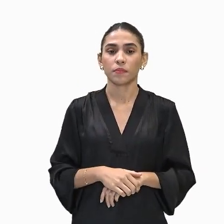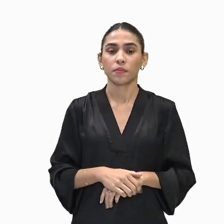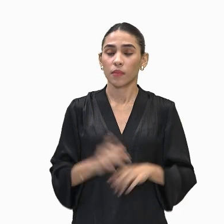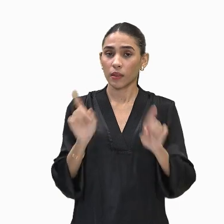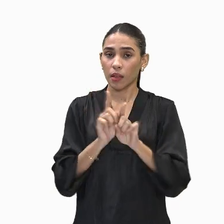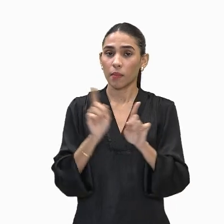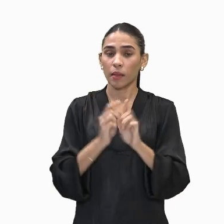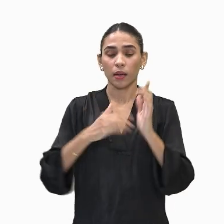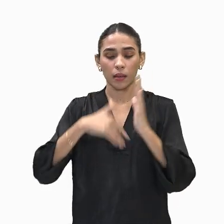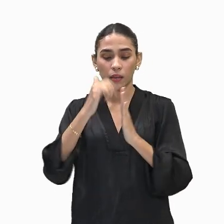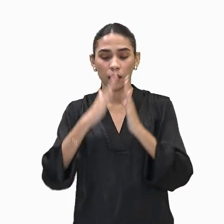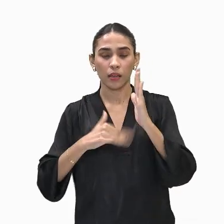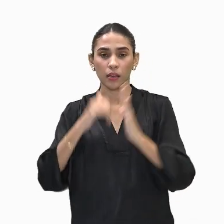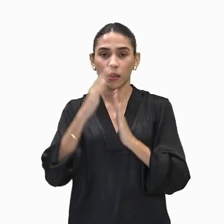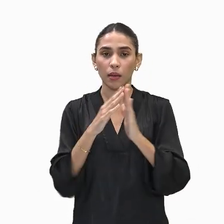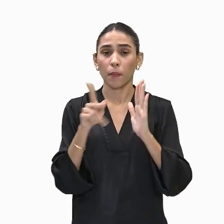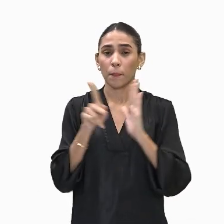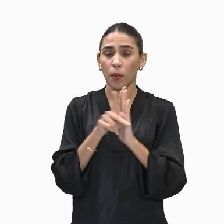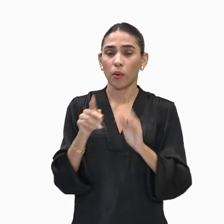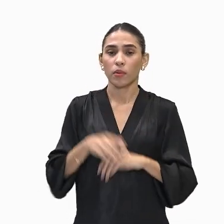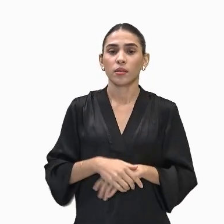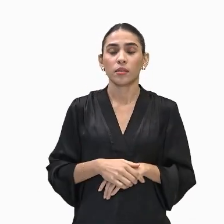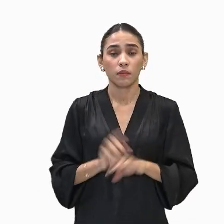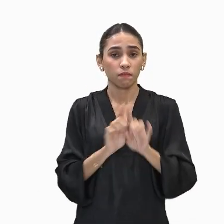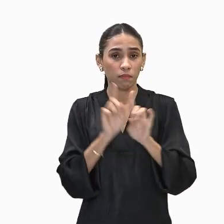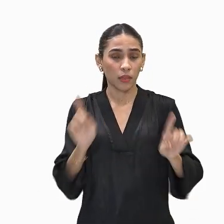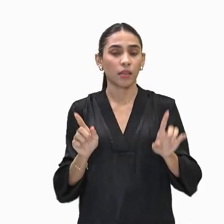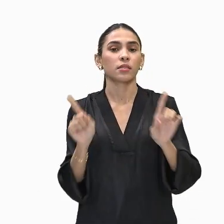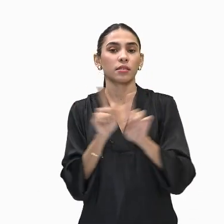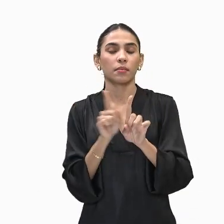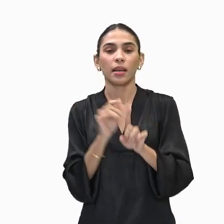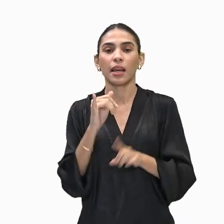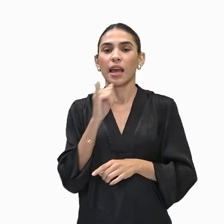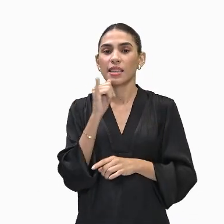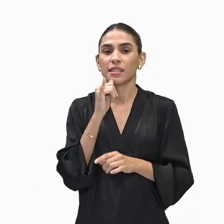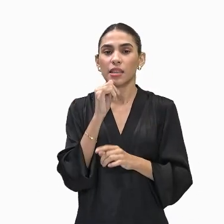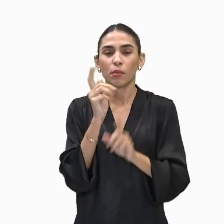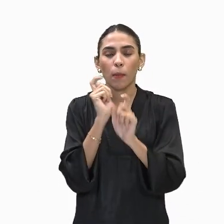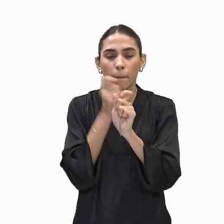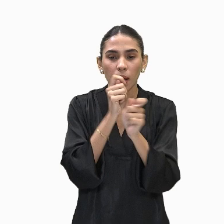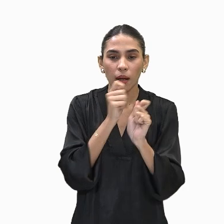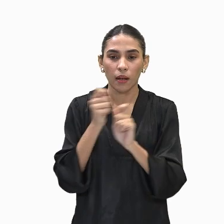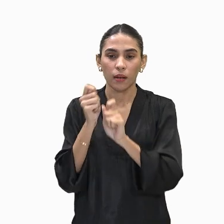de arte escala, mas composta também por esculturas,